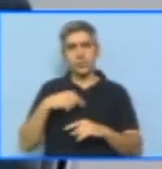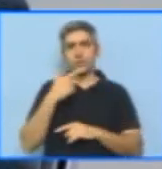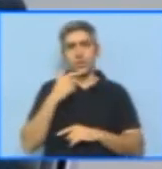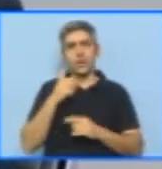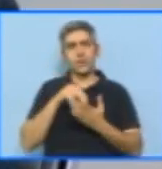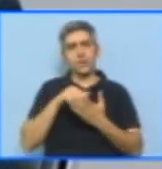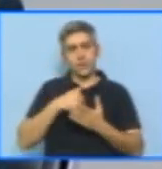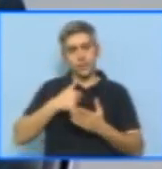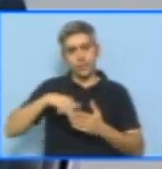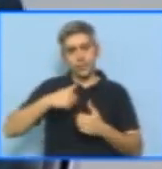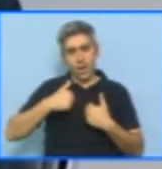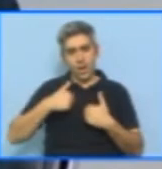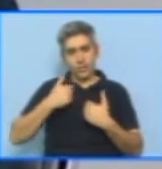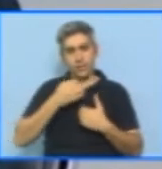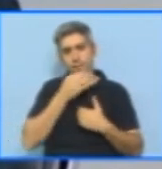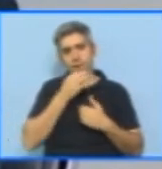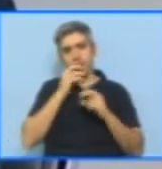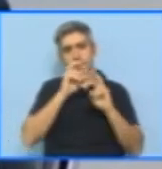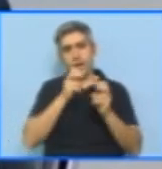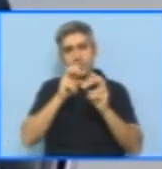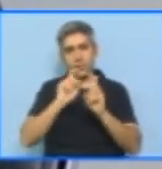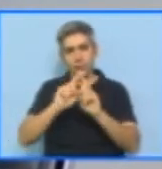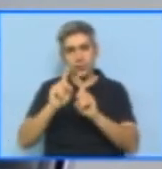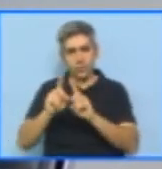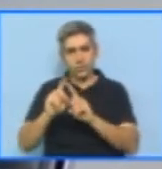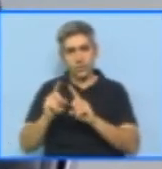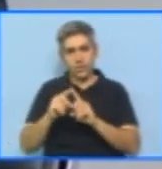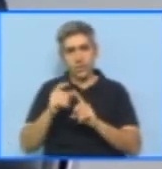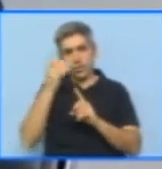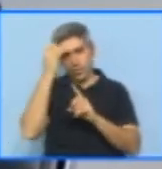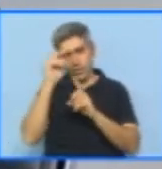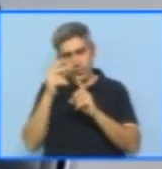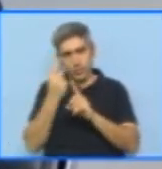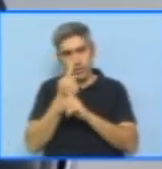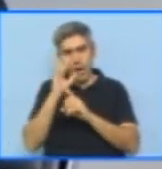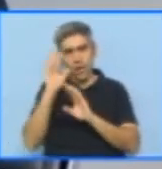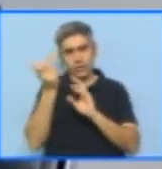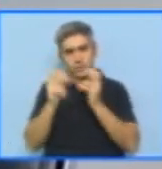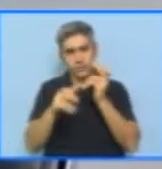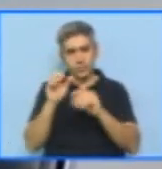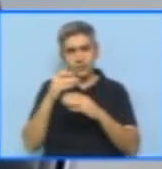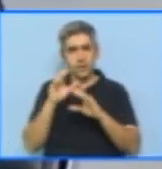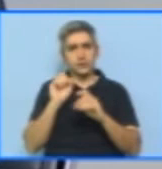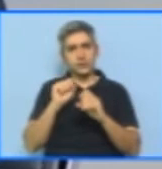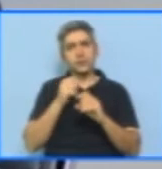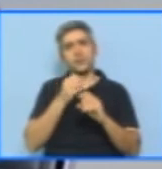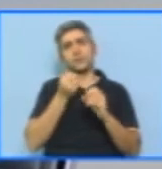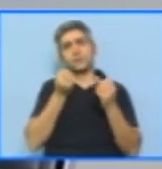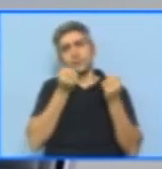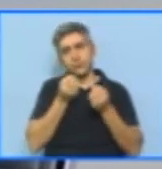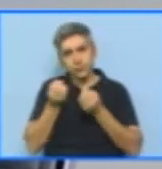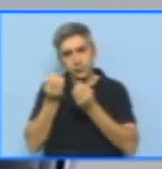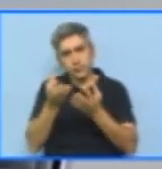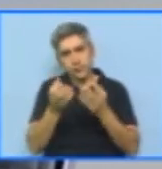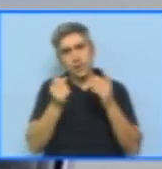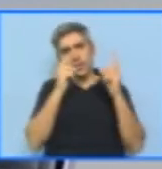tomar posição, para nos pronunciarmos numa perspectiva ou noutra sobre os acontecimentos, mas para dar conta, para dar notícias